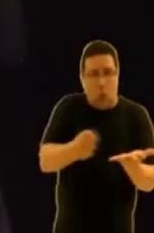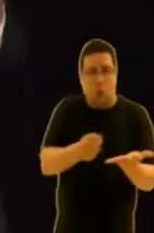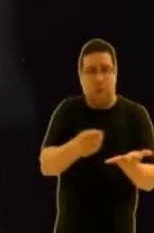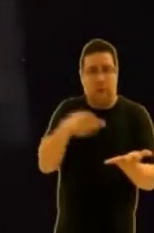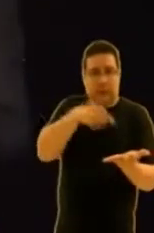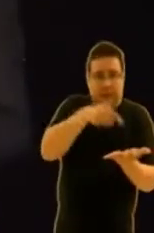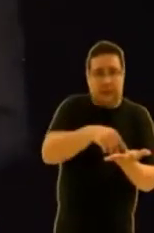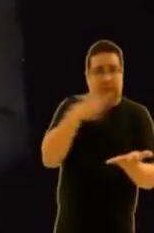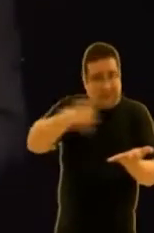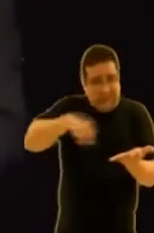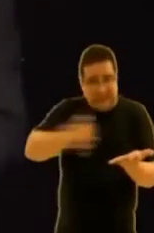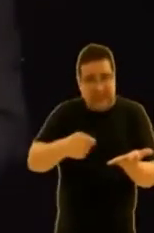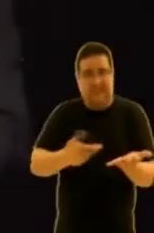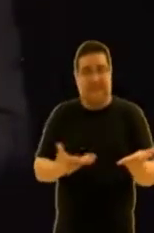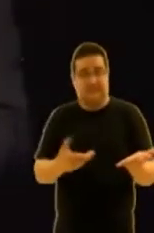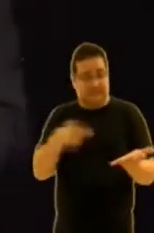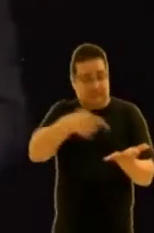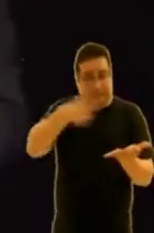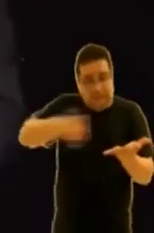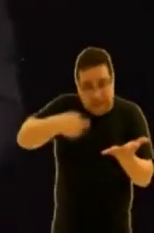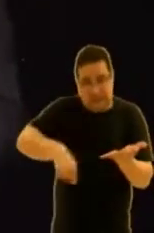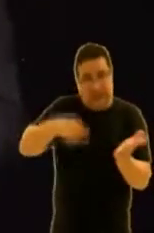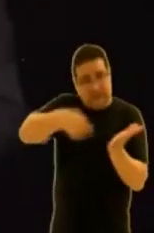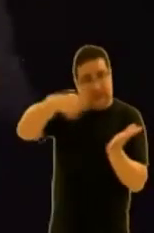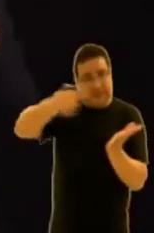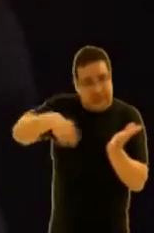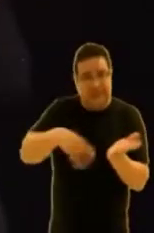comandos constitucionais.